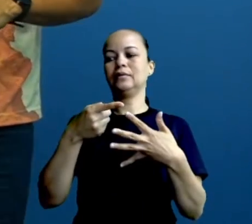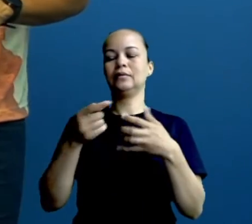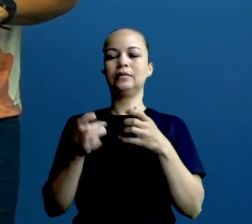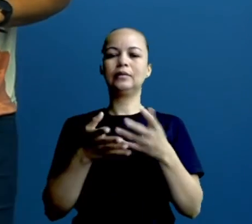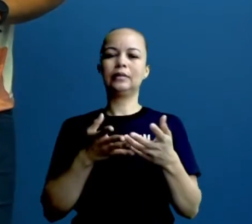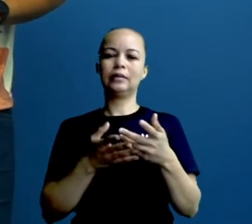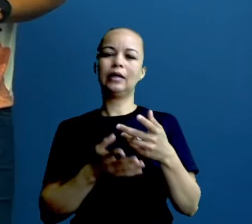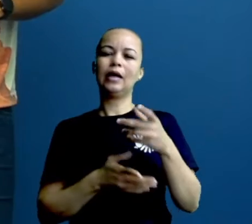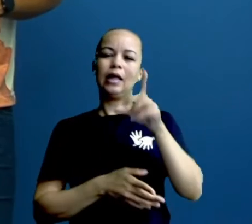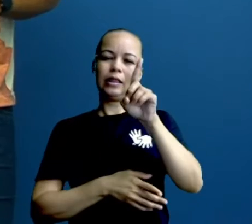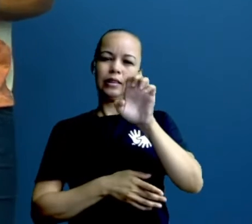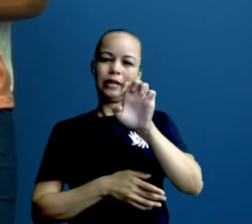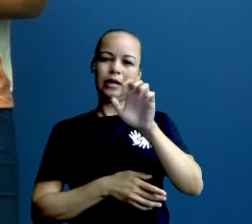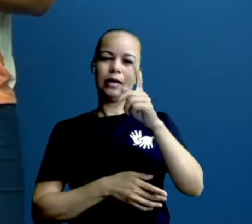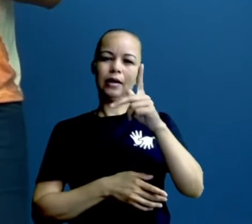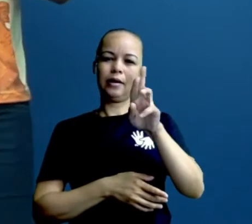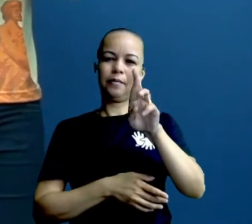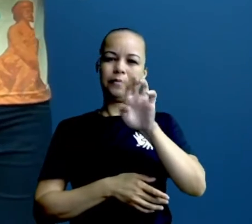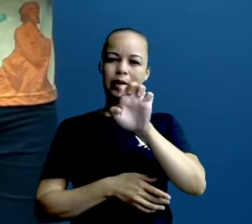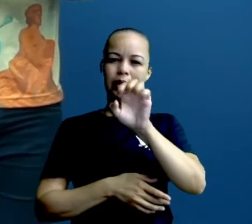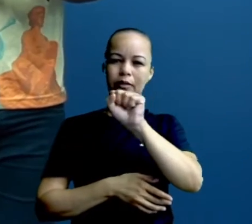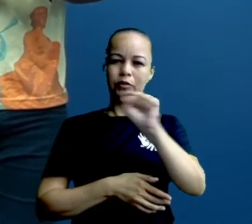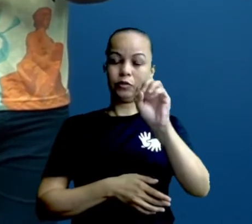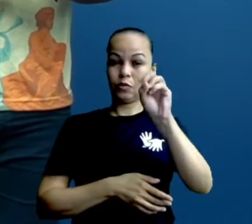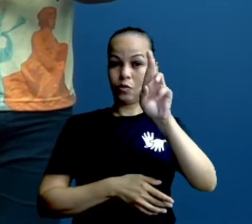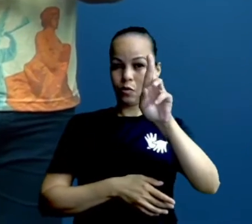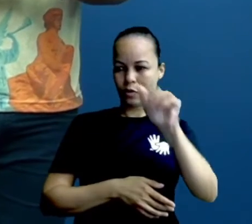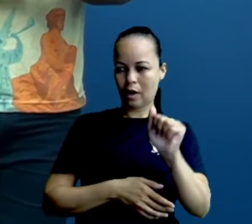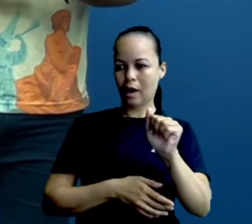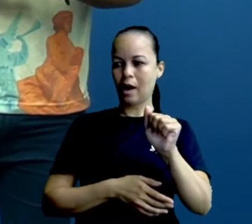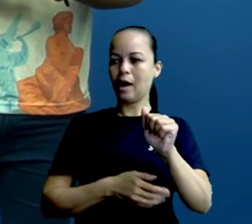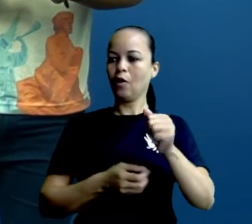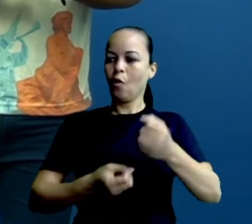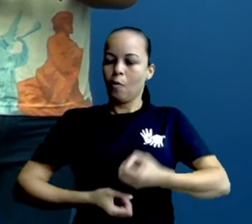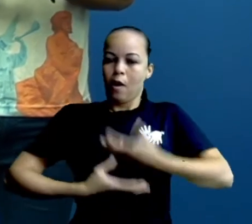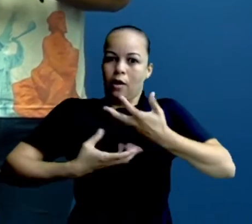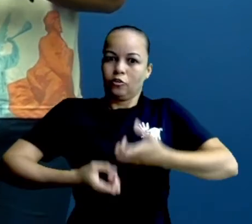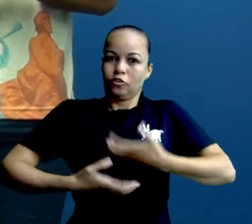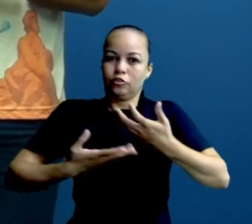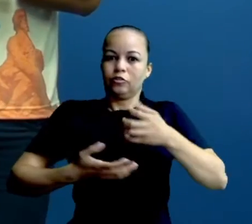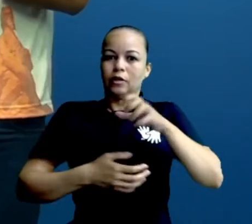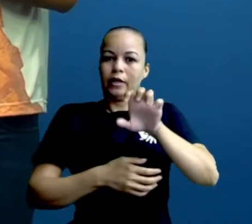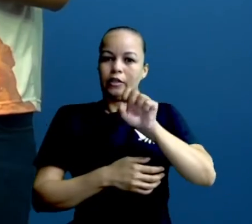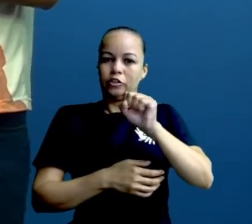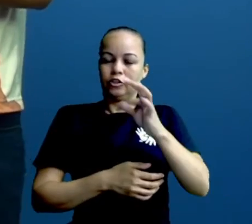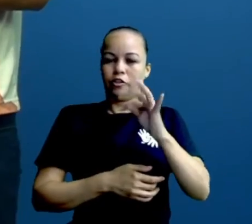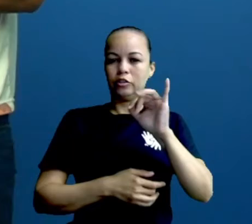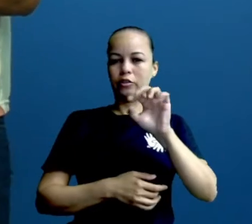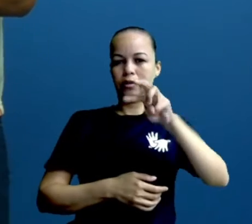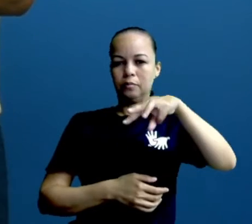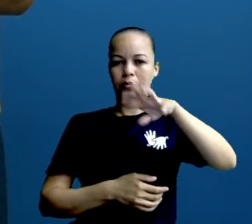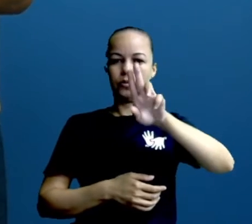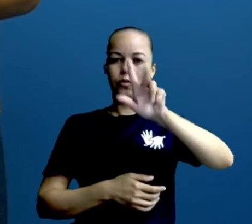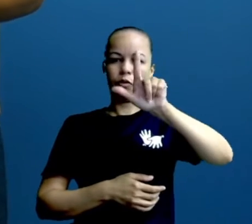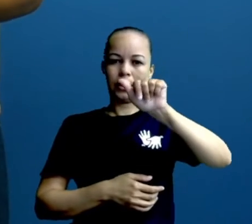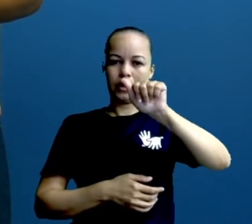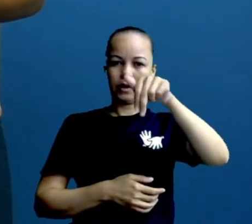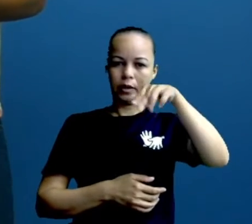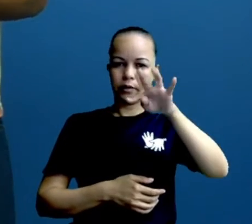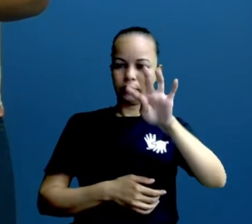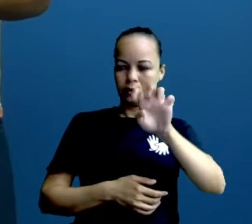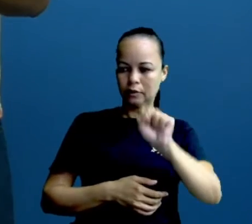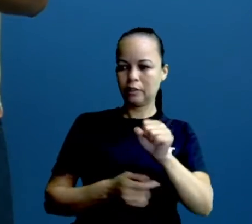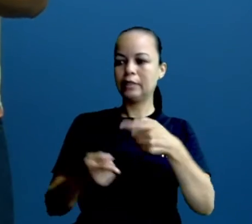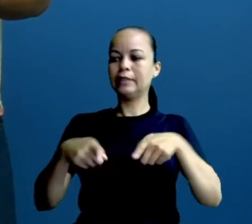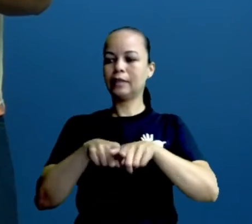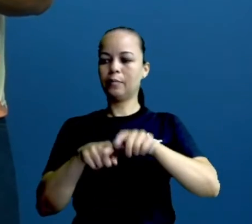como depressora, como estimulante ou como alucinógena. E a gente vai entender agora